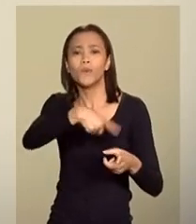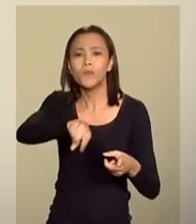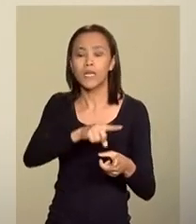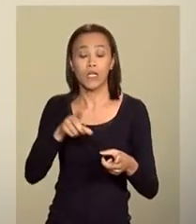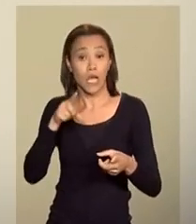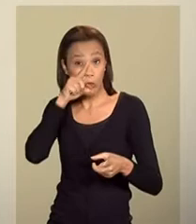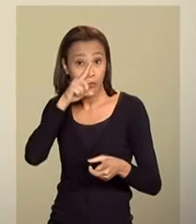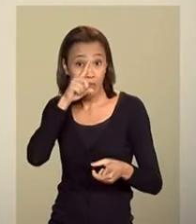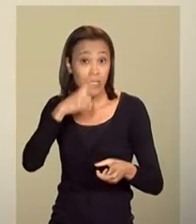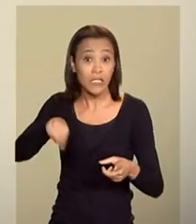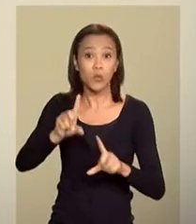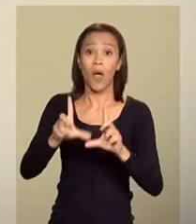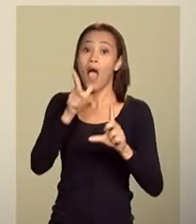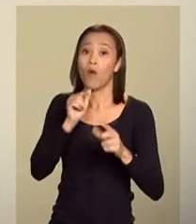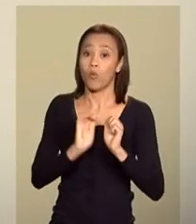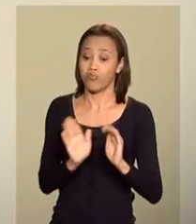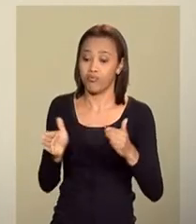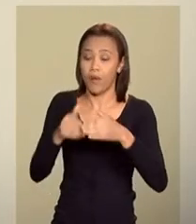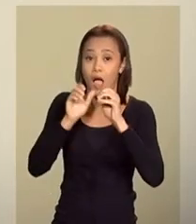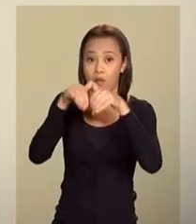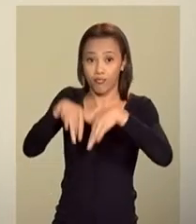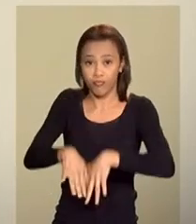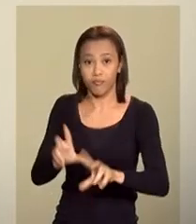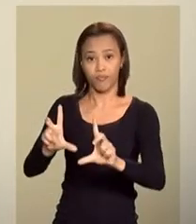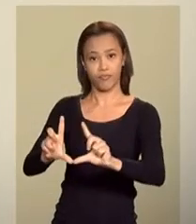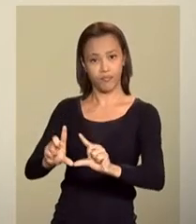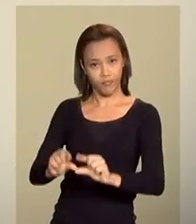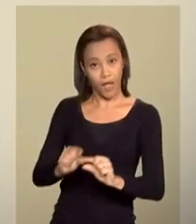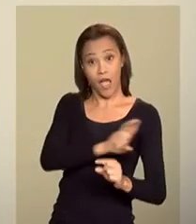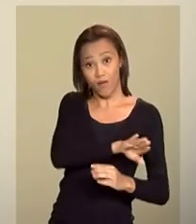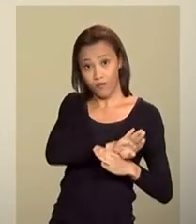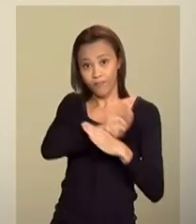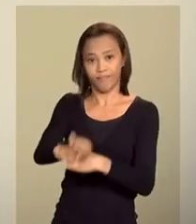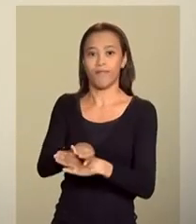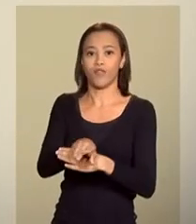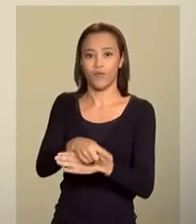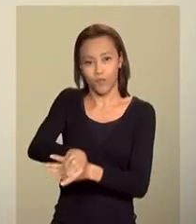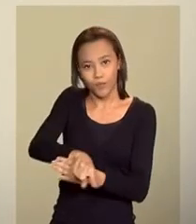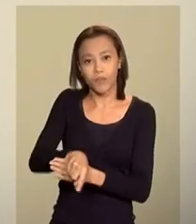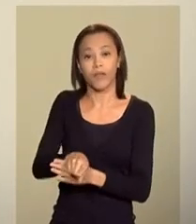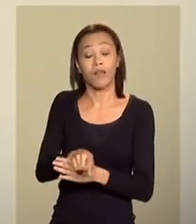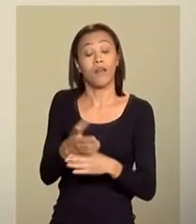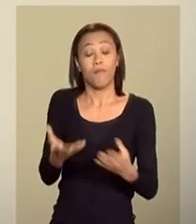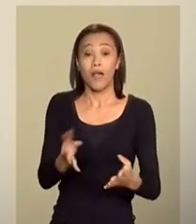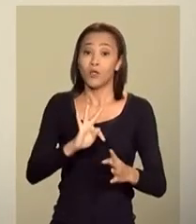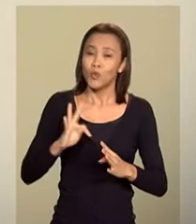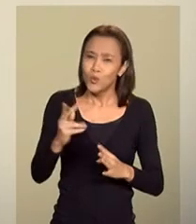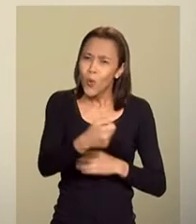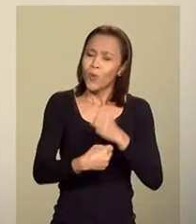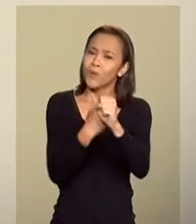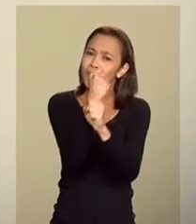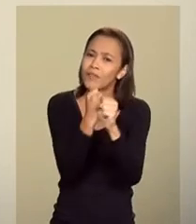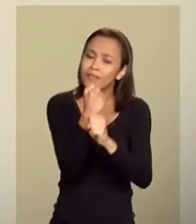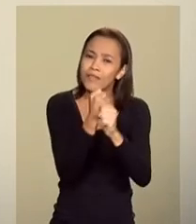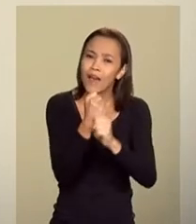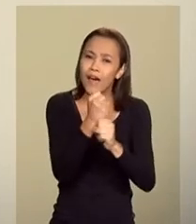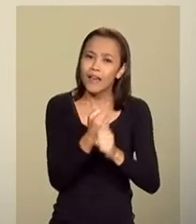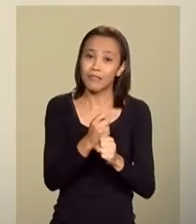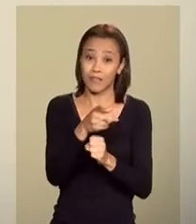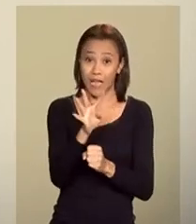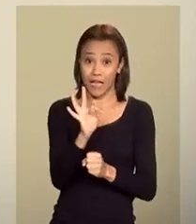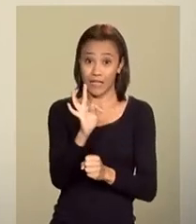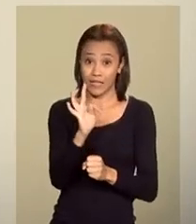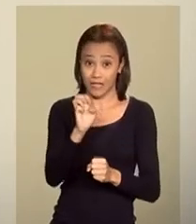os períodos de nível baixo de água nos reservatórios das hidrelétricas praticamente todos os anos as